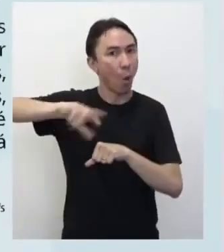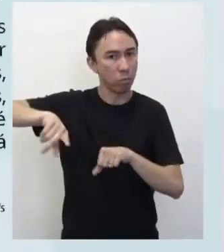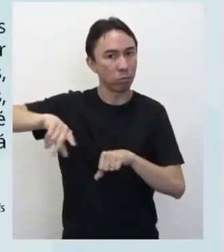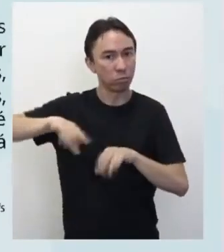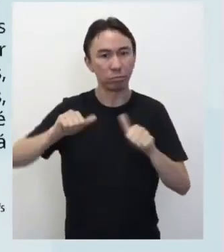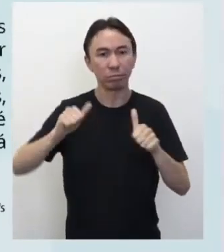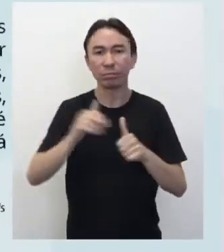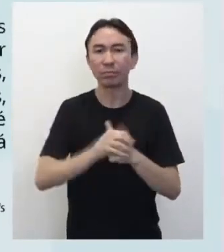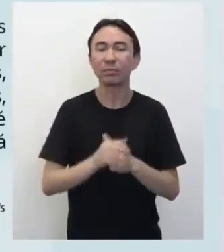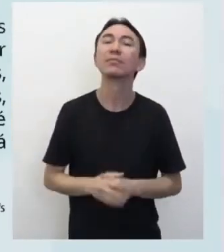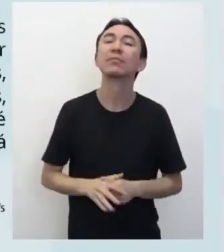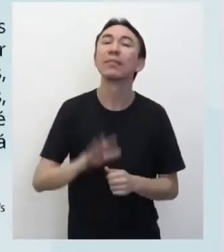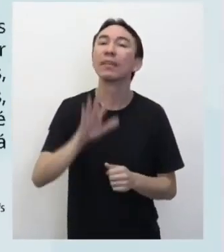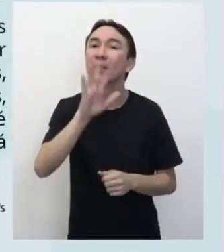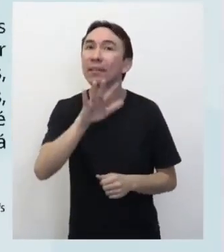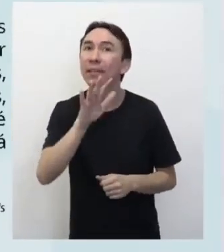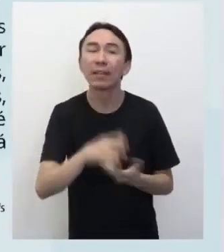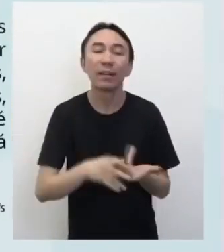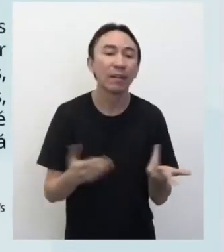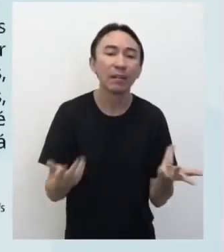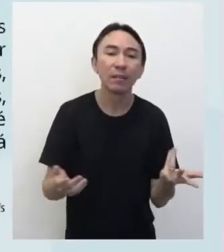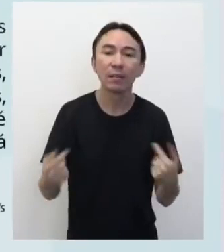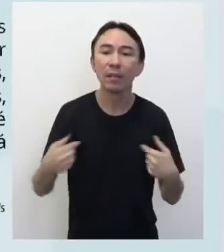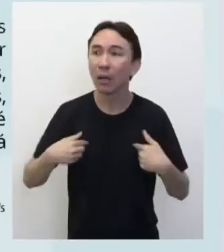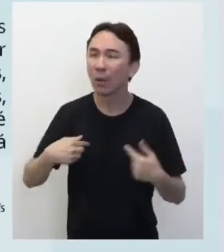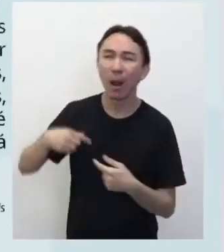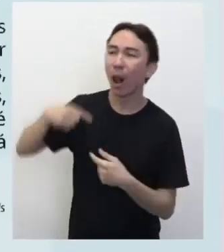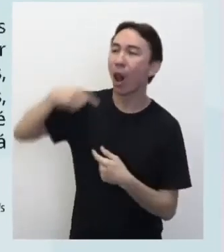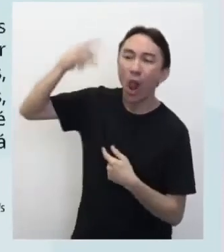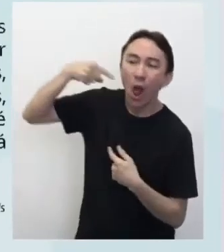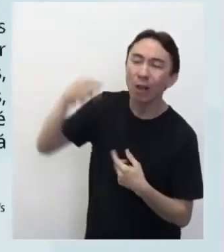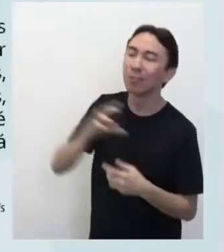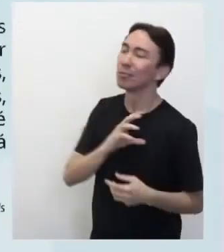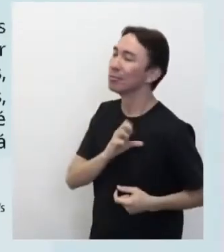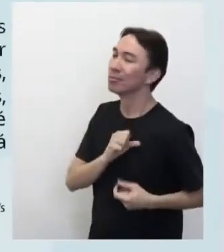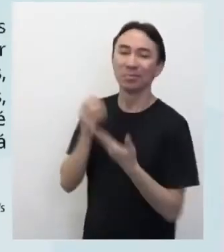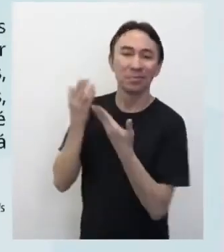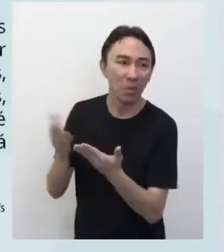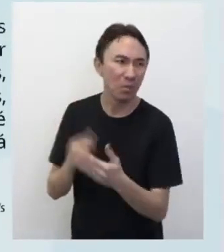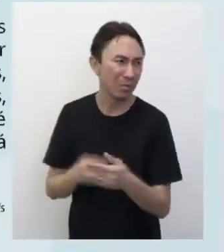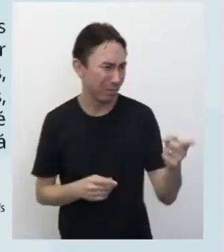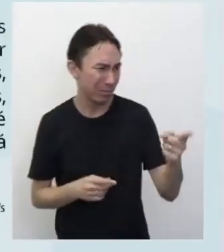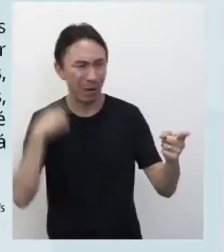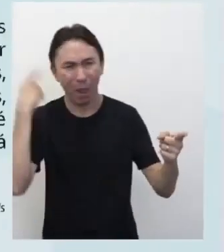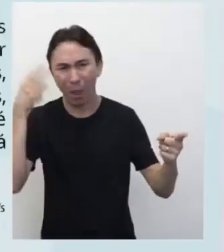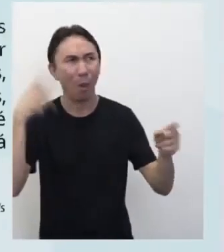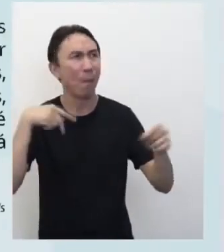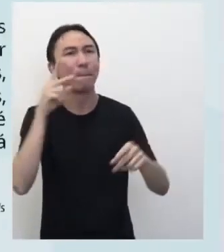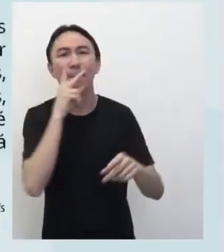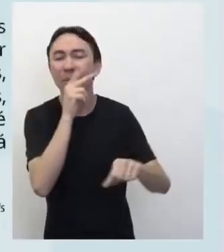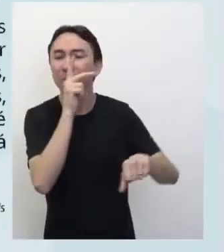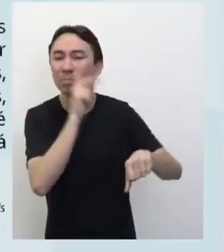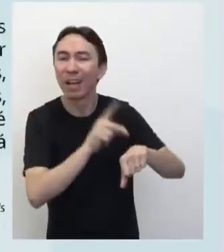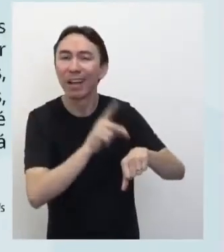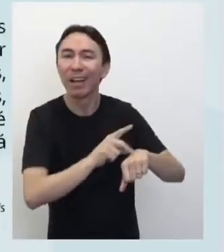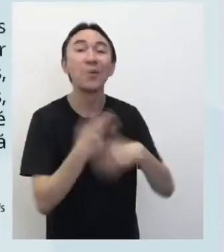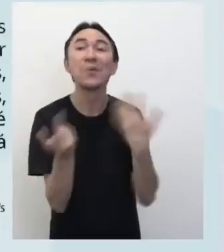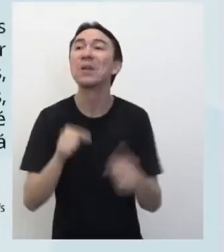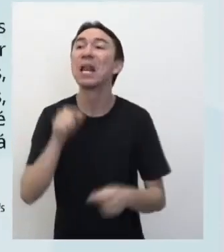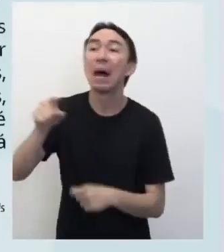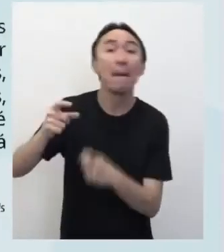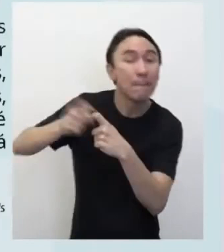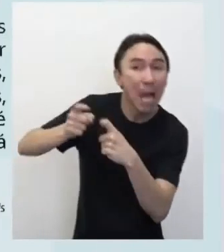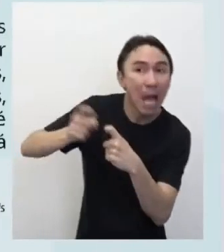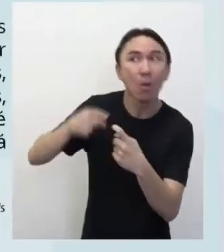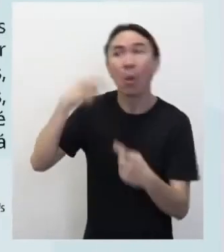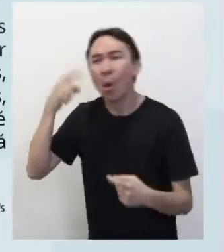Dani. Quem nunca ouviu expressões como sou louco por você, fulano é louco de pedra, de médico e de louco todo mundo tem um pouco,